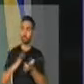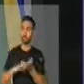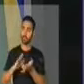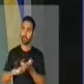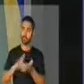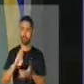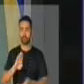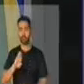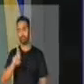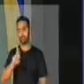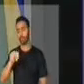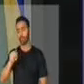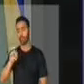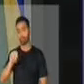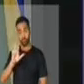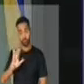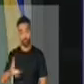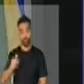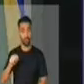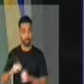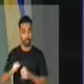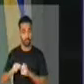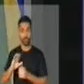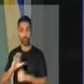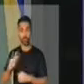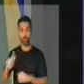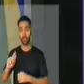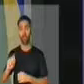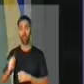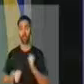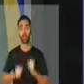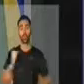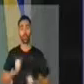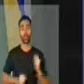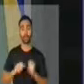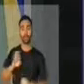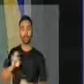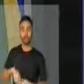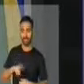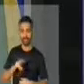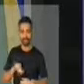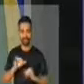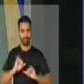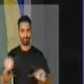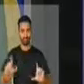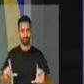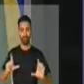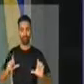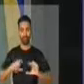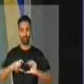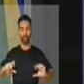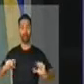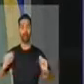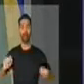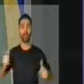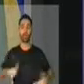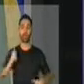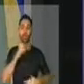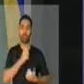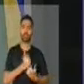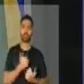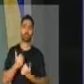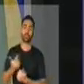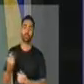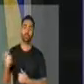deputado Bruno, que promoveu em Campina Grande a Corrida do Bem, que vai levar esse espaço de solidariedade também a